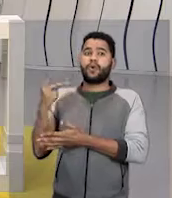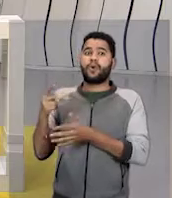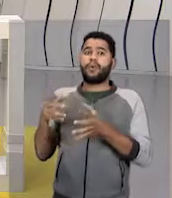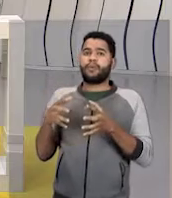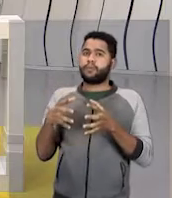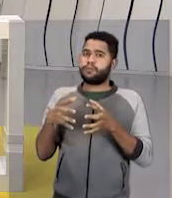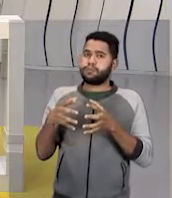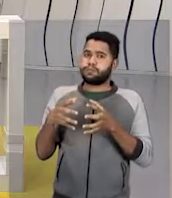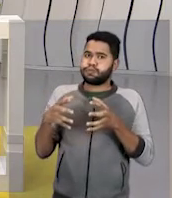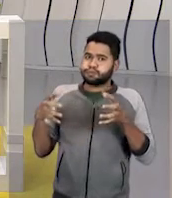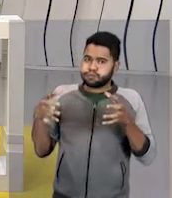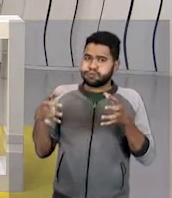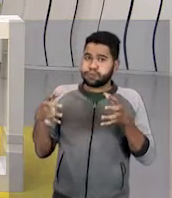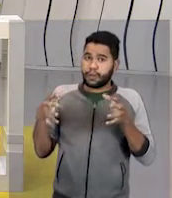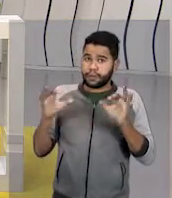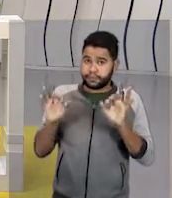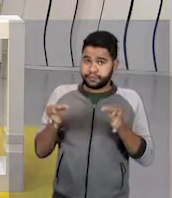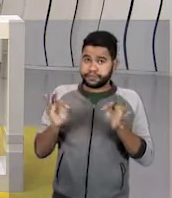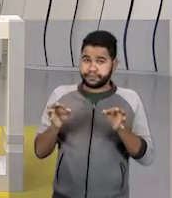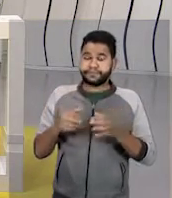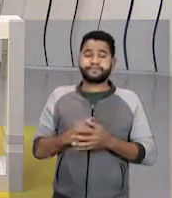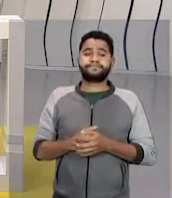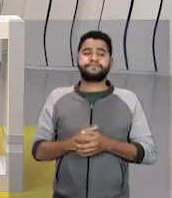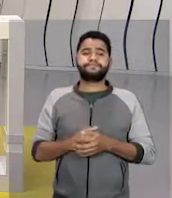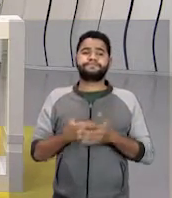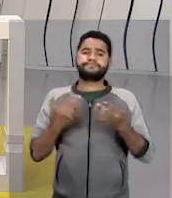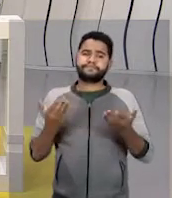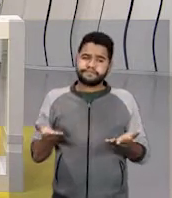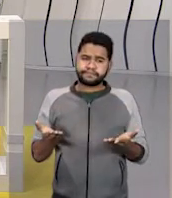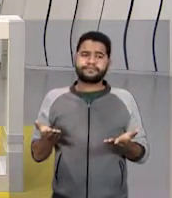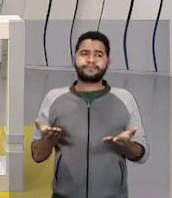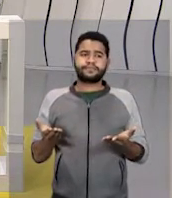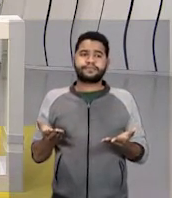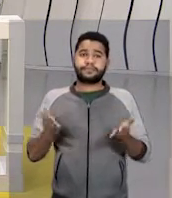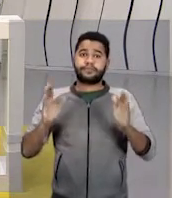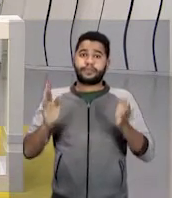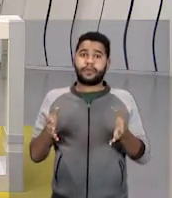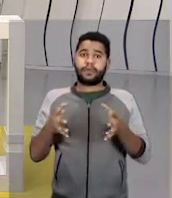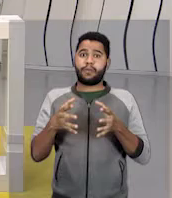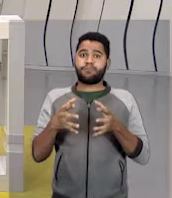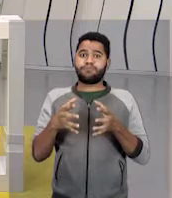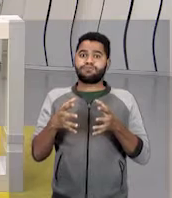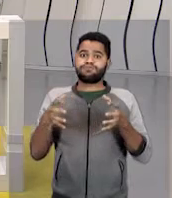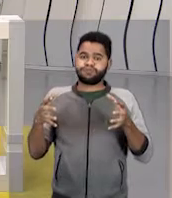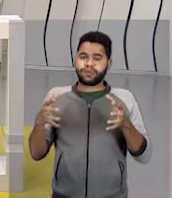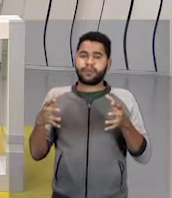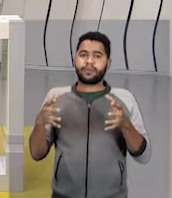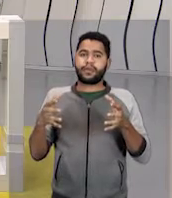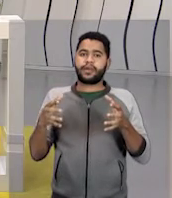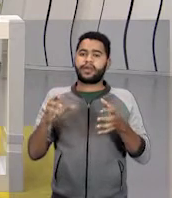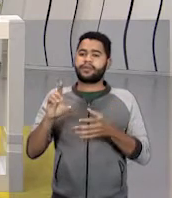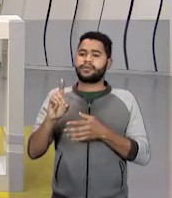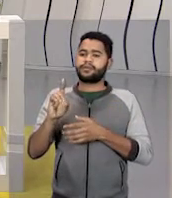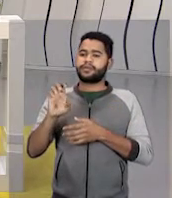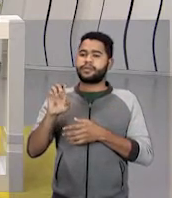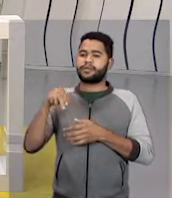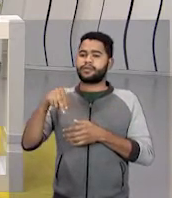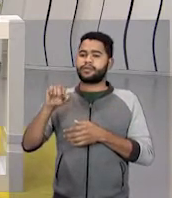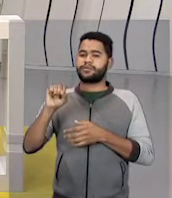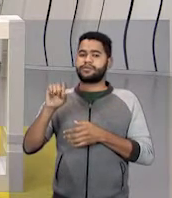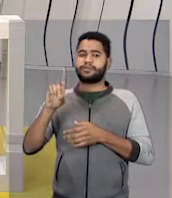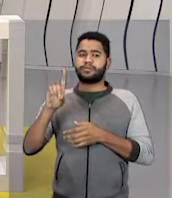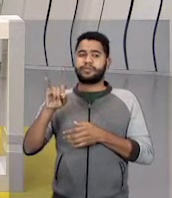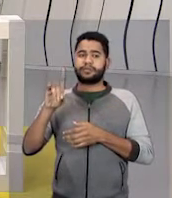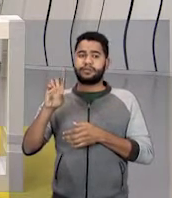volume? Aumenta, tá certo? Aí, então, já que o volume aumentou, a densidade daquele líquido,